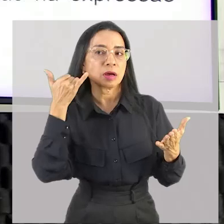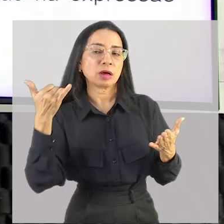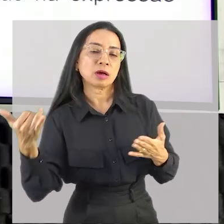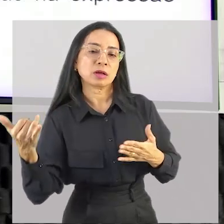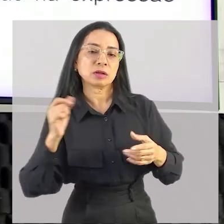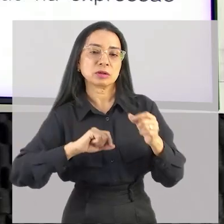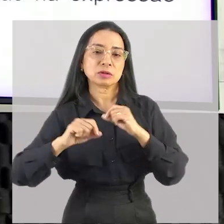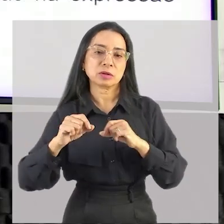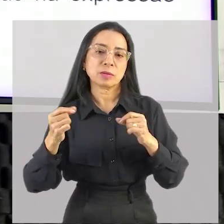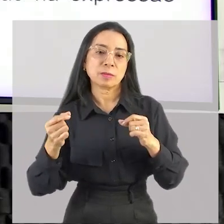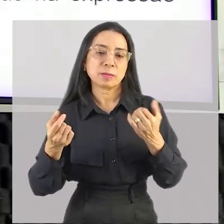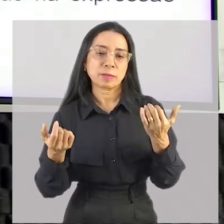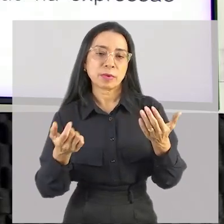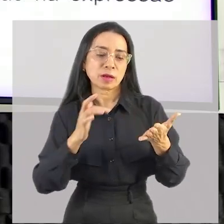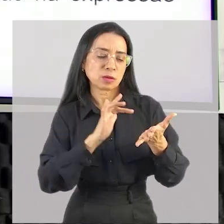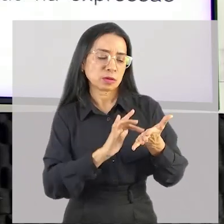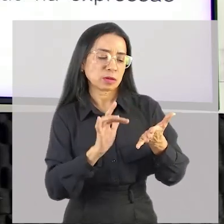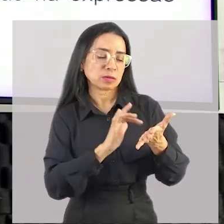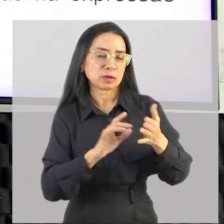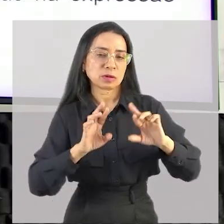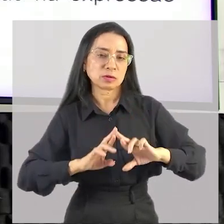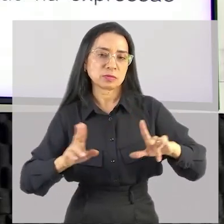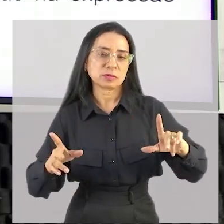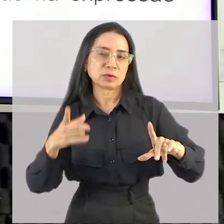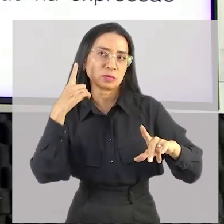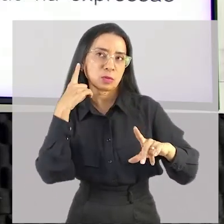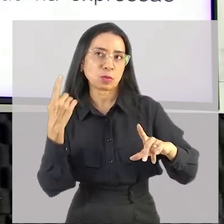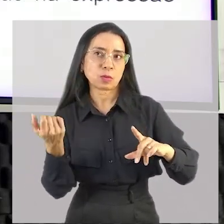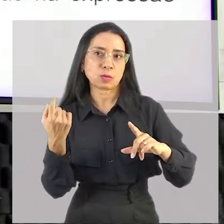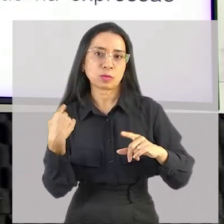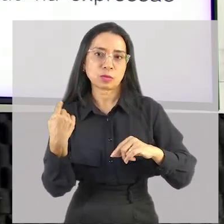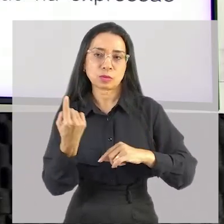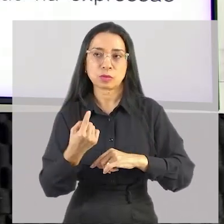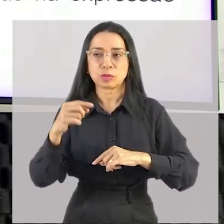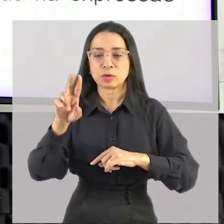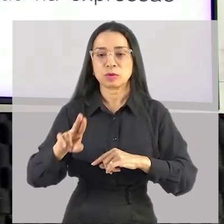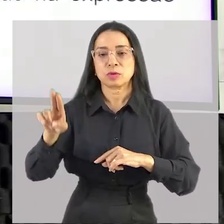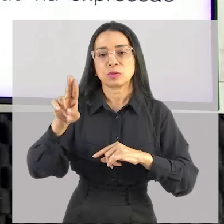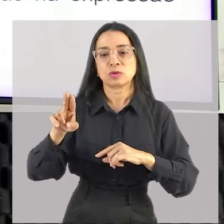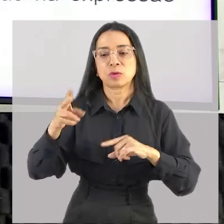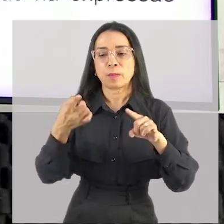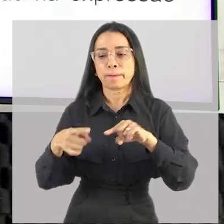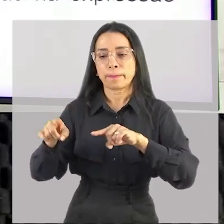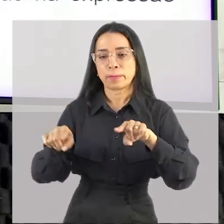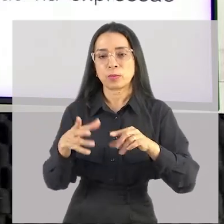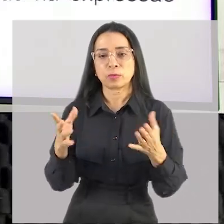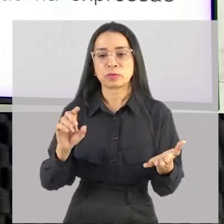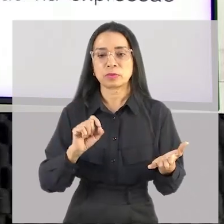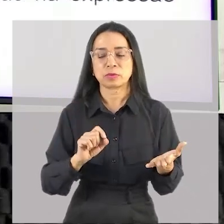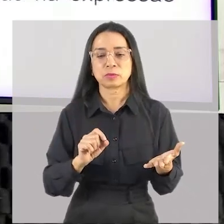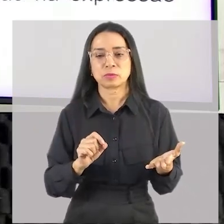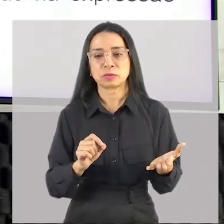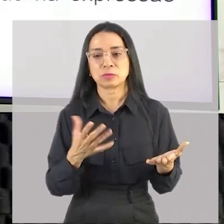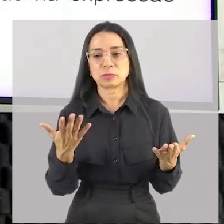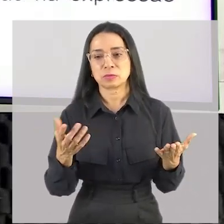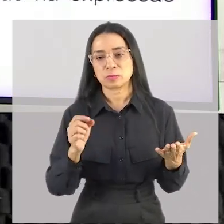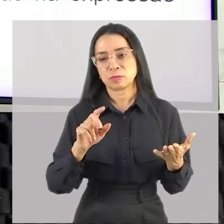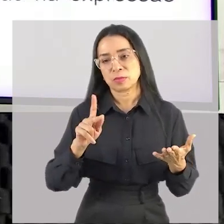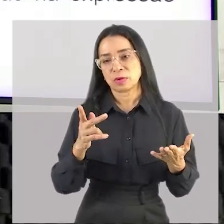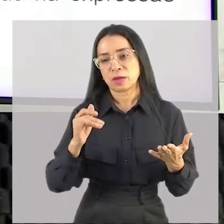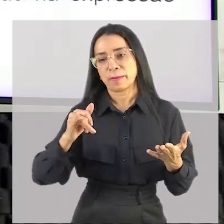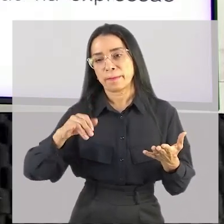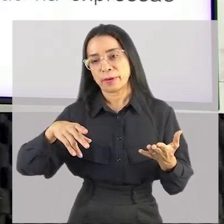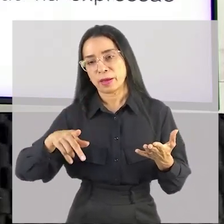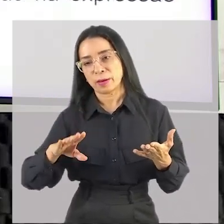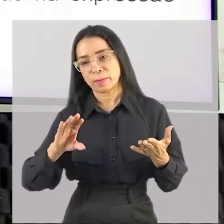nossos smartphones são diferentes, são sons que a gente coloca, músicas, né? Jingles, enfim. Hipérbole trabalha